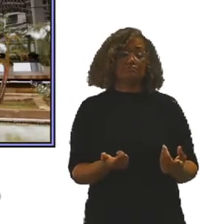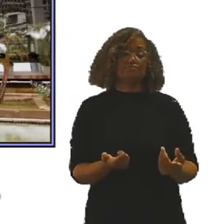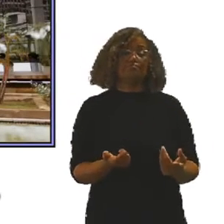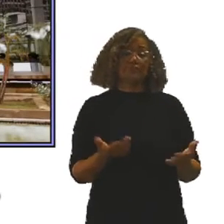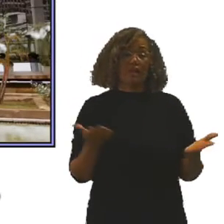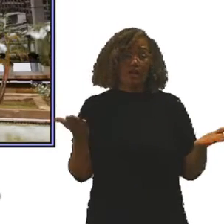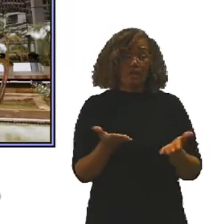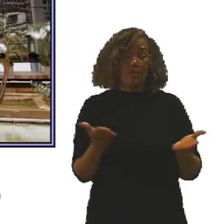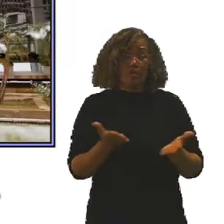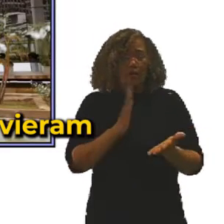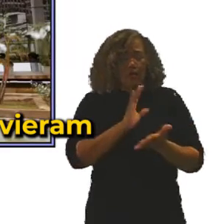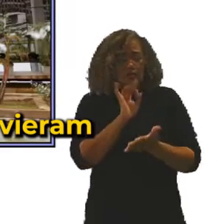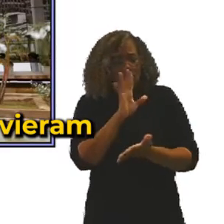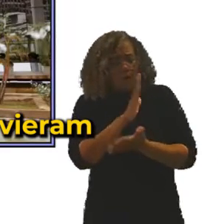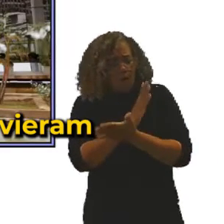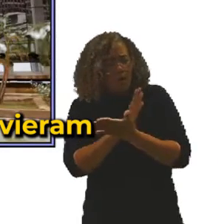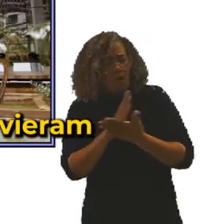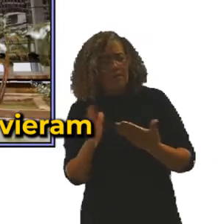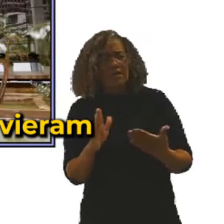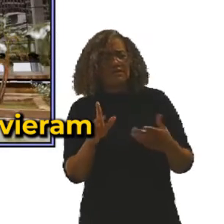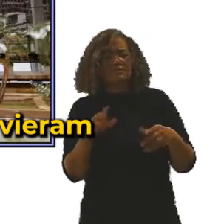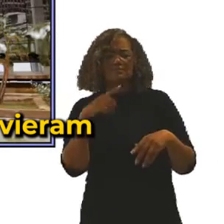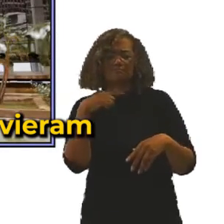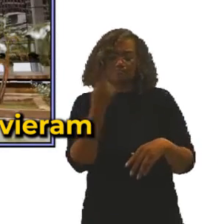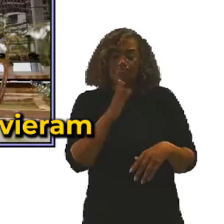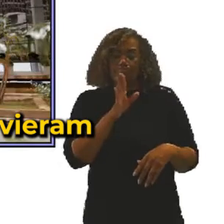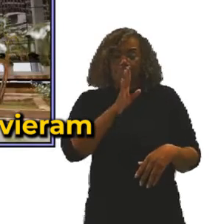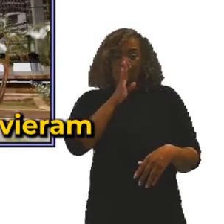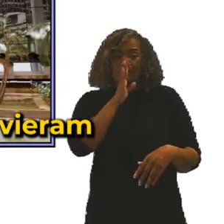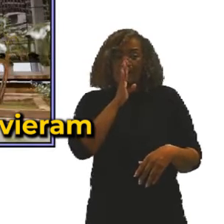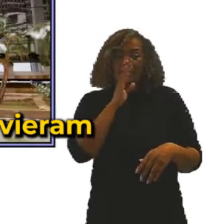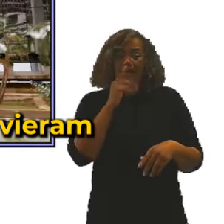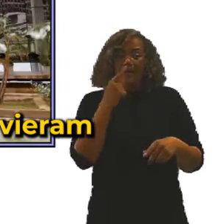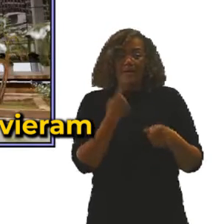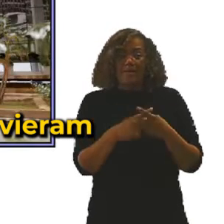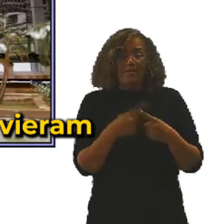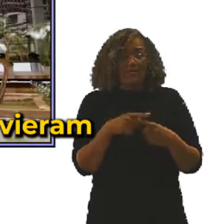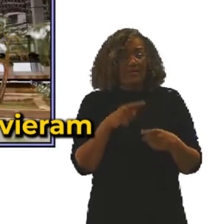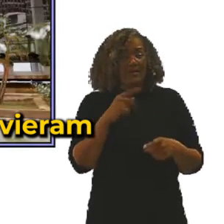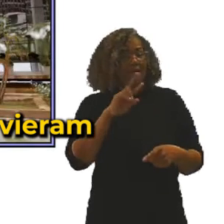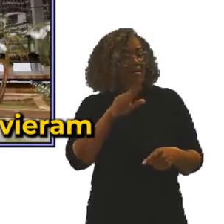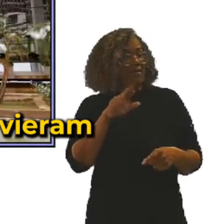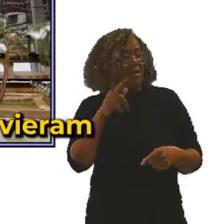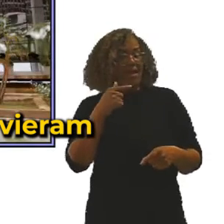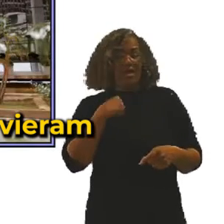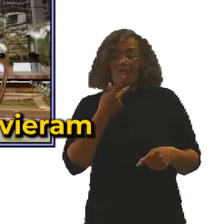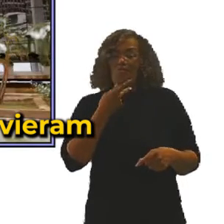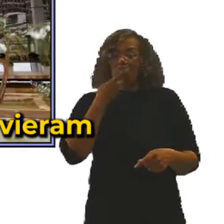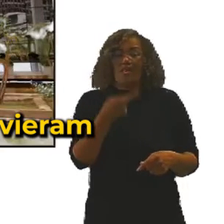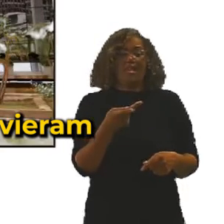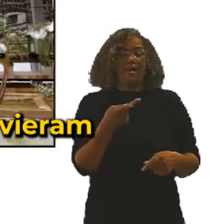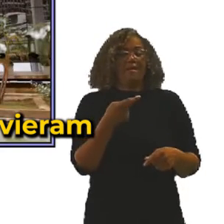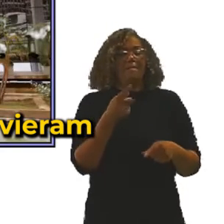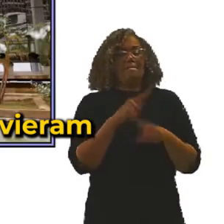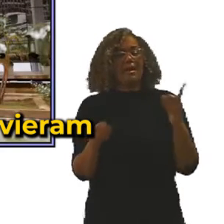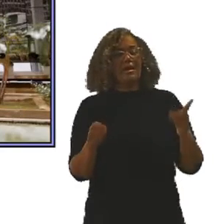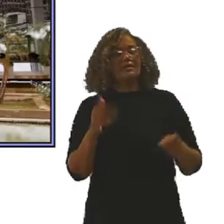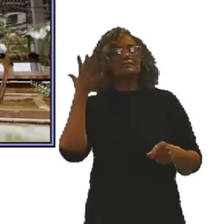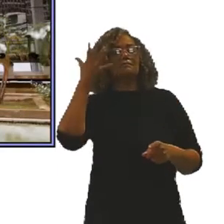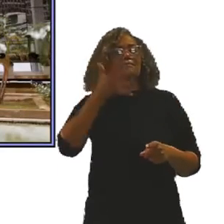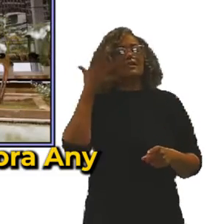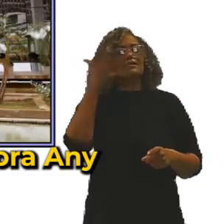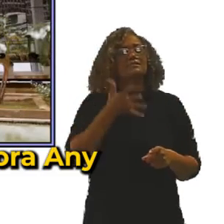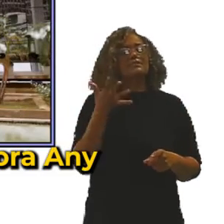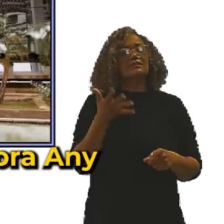Realizada essa pequena introdução, vou me calar, né, porque os senhores aqui não vieram para me ouvir, e sim para ouvir as